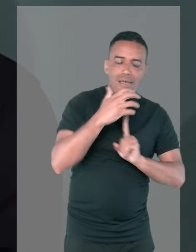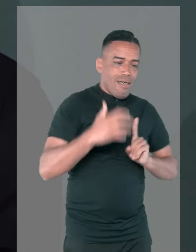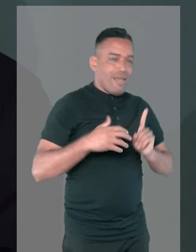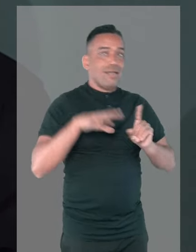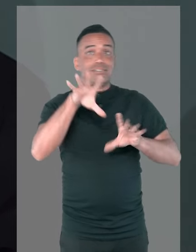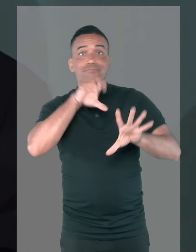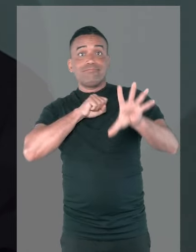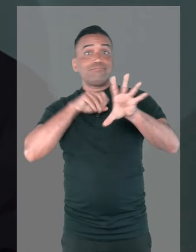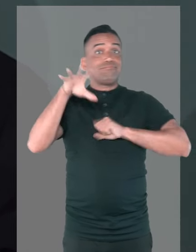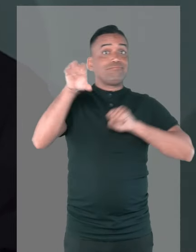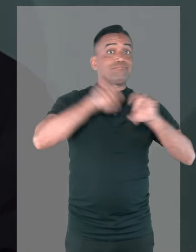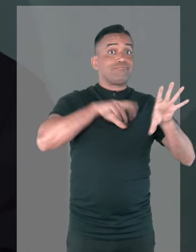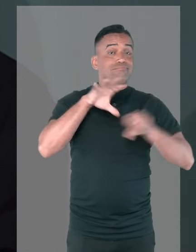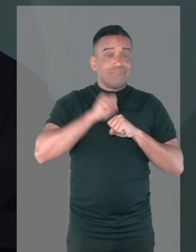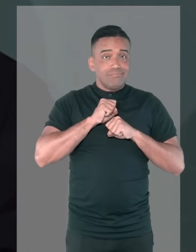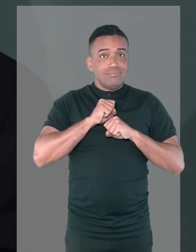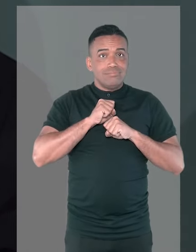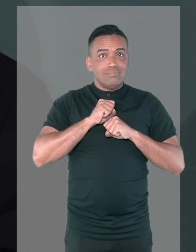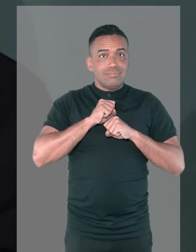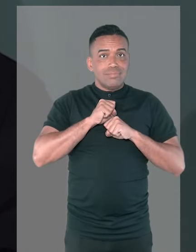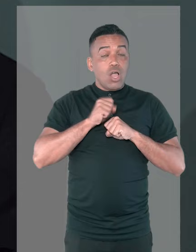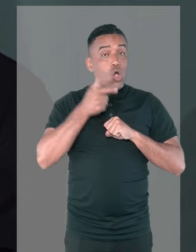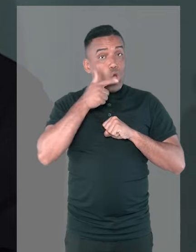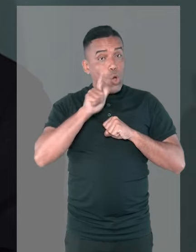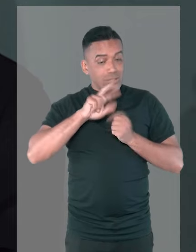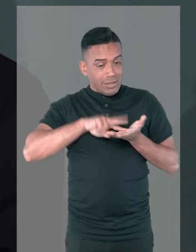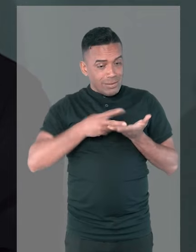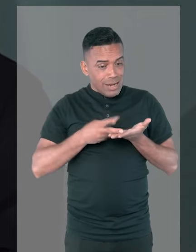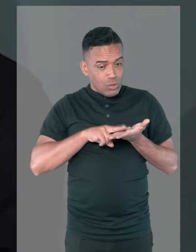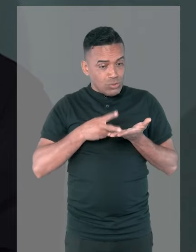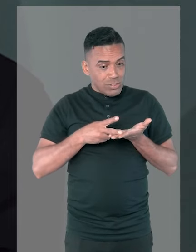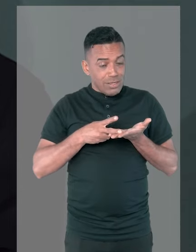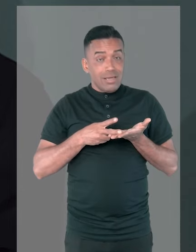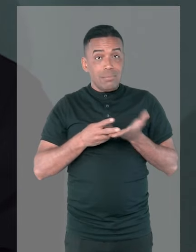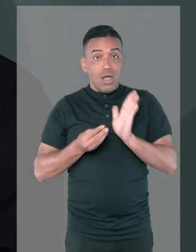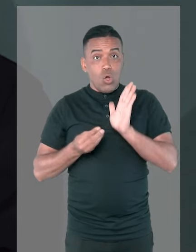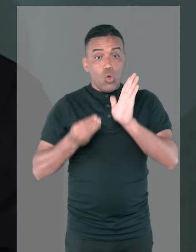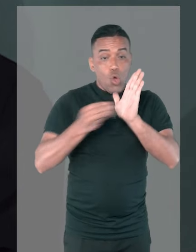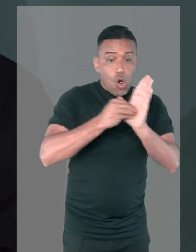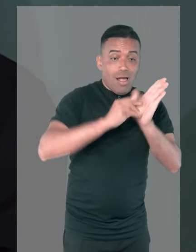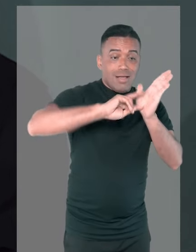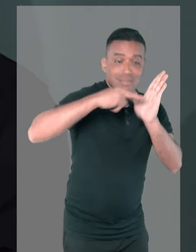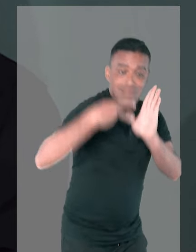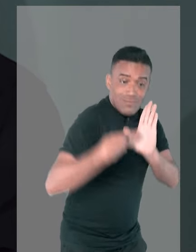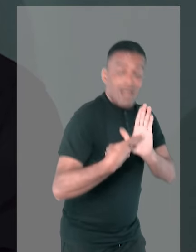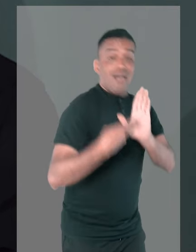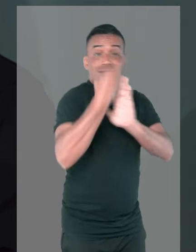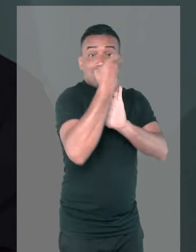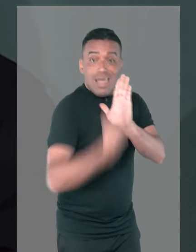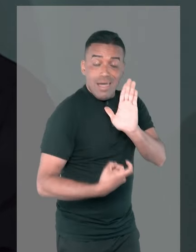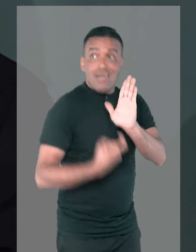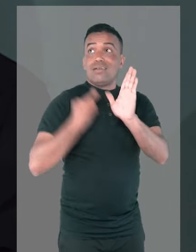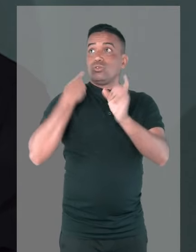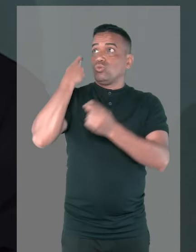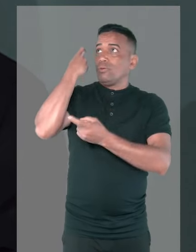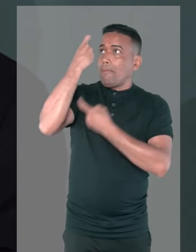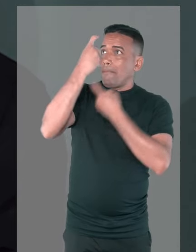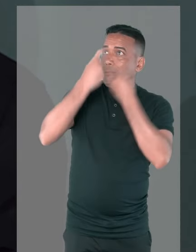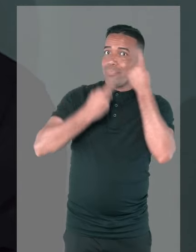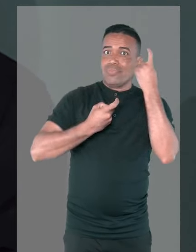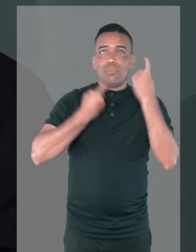evidentemente, mas traduzir isso de uma forma que faça sentido em texto, e um texto que tenha preocupação com